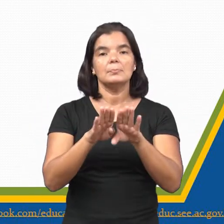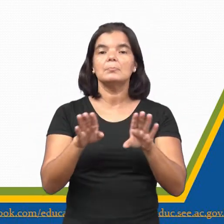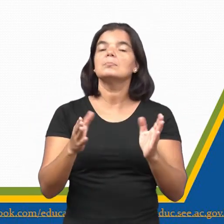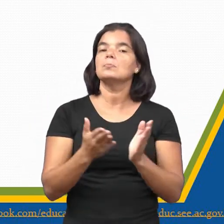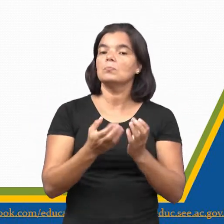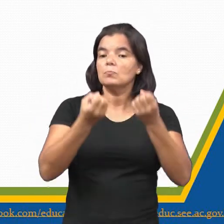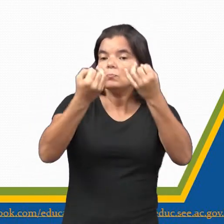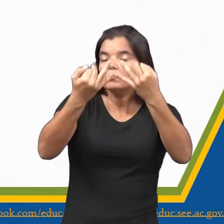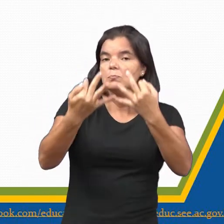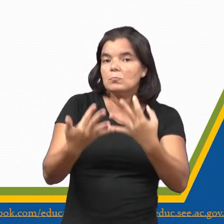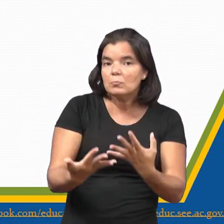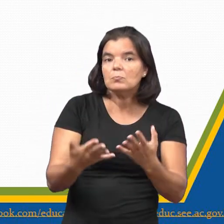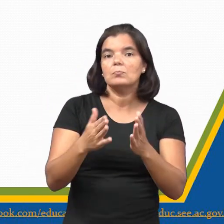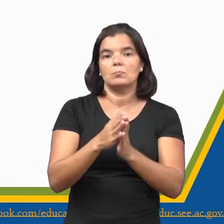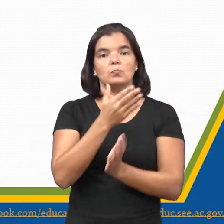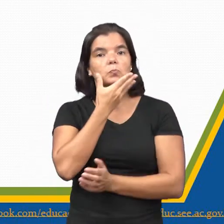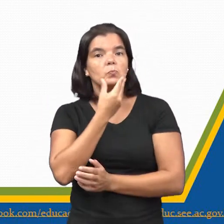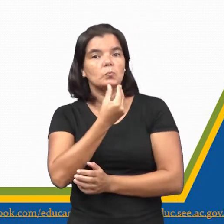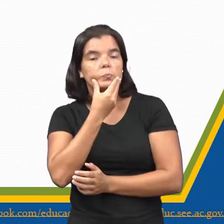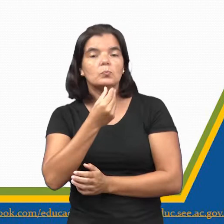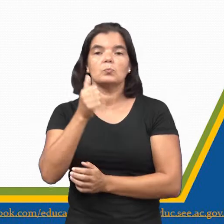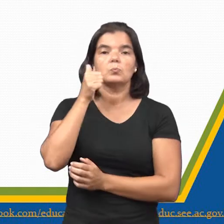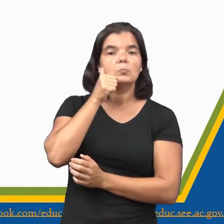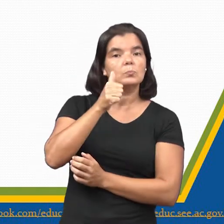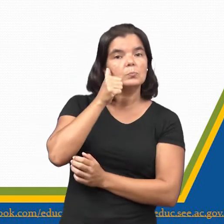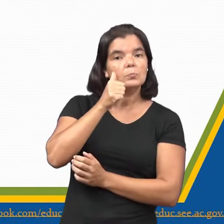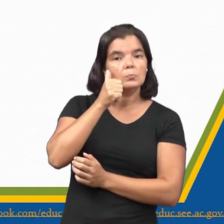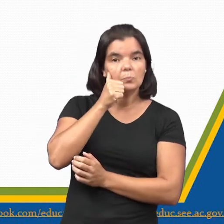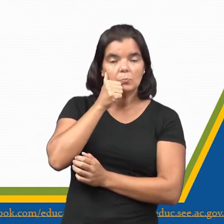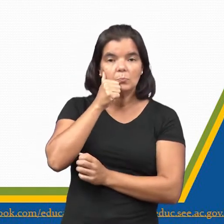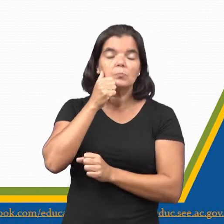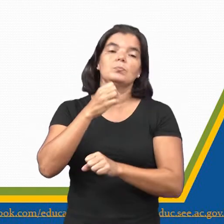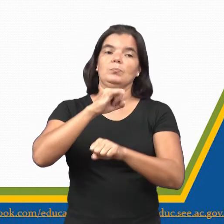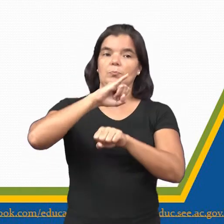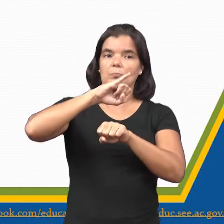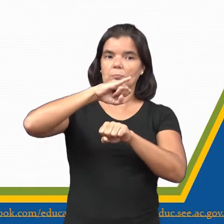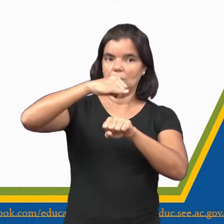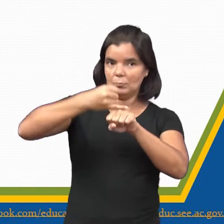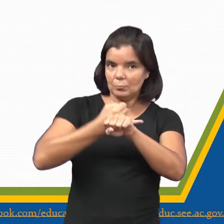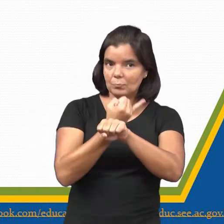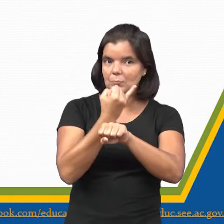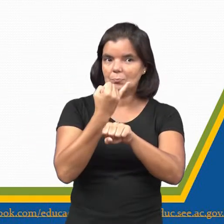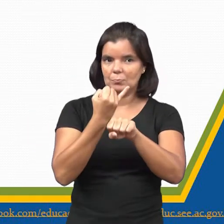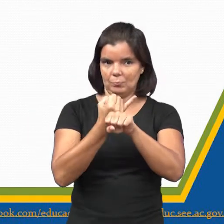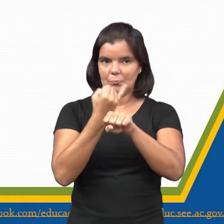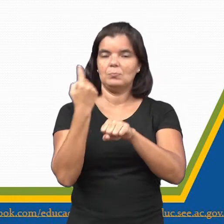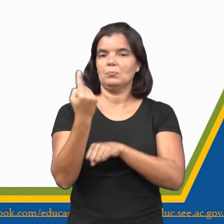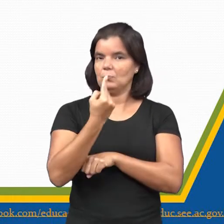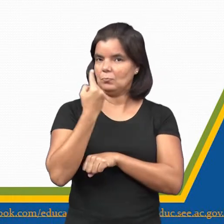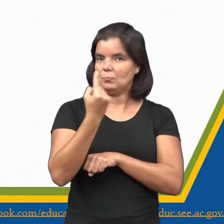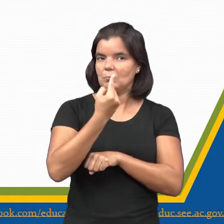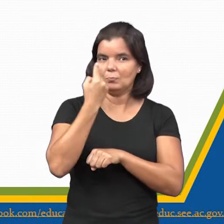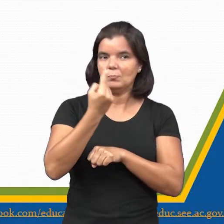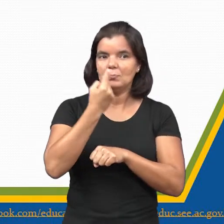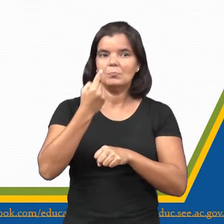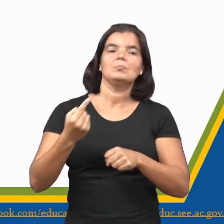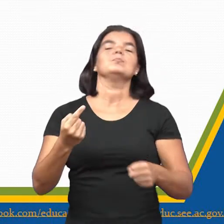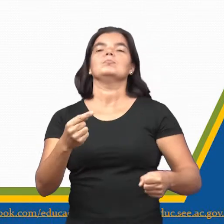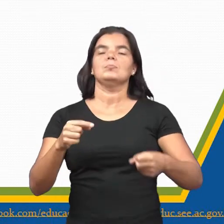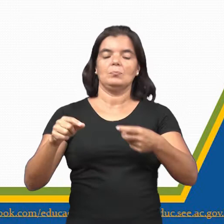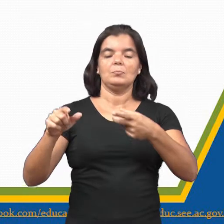ser classificados como masculino, feminino, singular, plural, aumentativo e diminutivo,